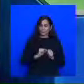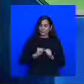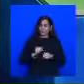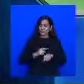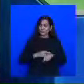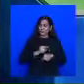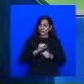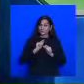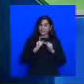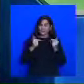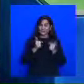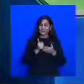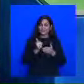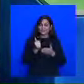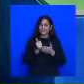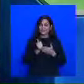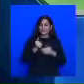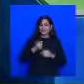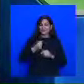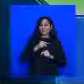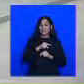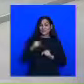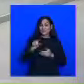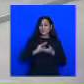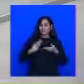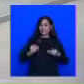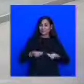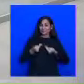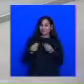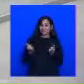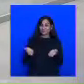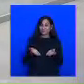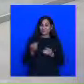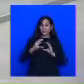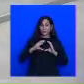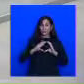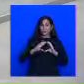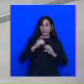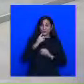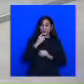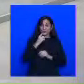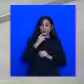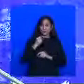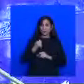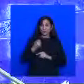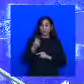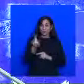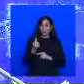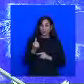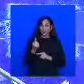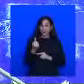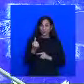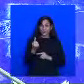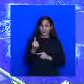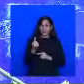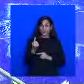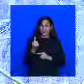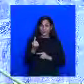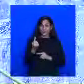Pode ser agora, hein? Sua sorte pode vir com este número. Esse prêmio pode sair para você hoje. Bola vermelha, número 1.